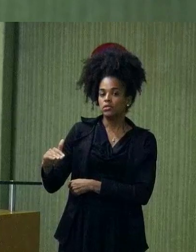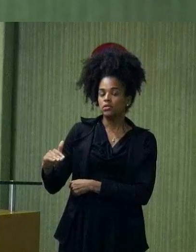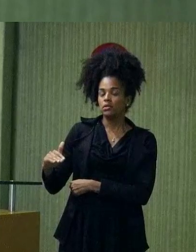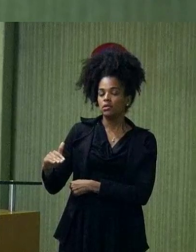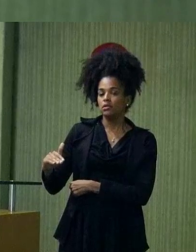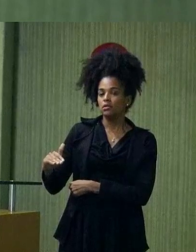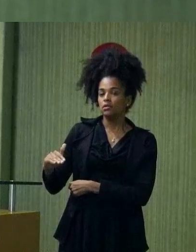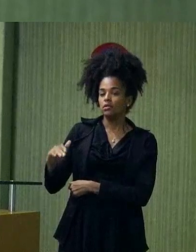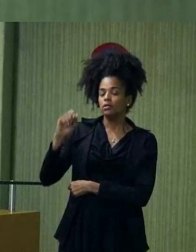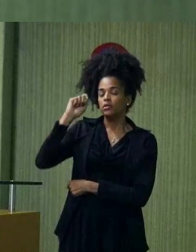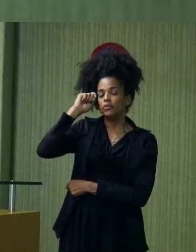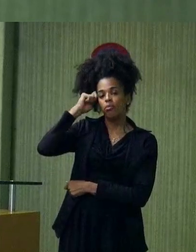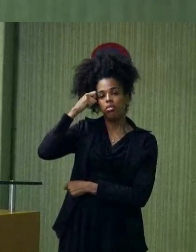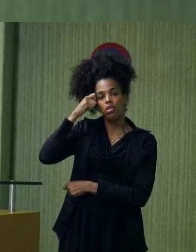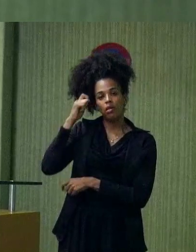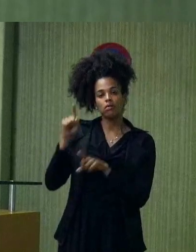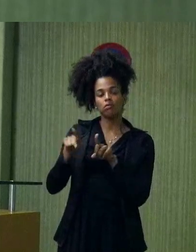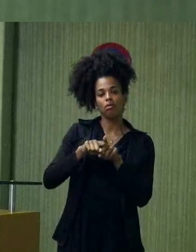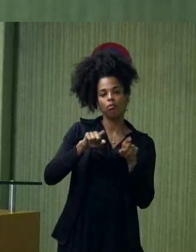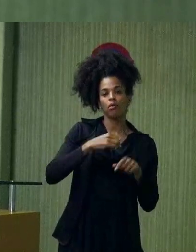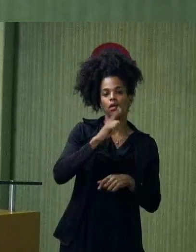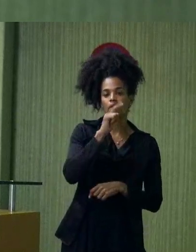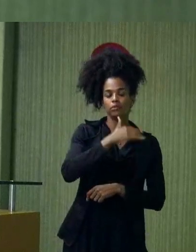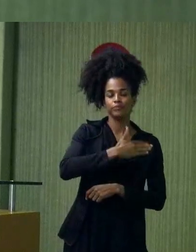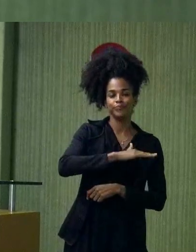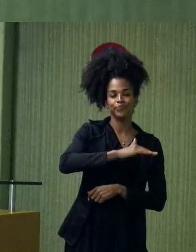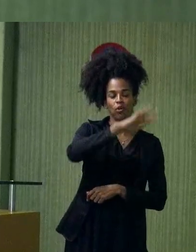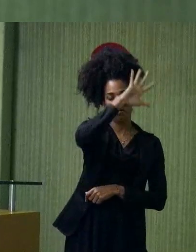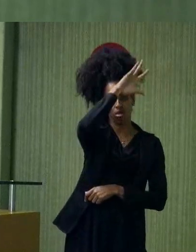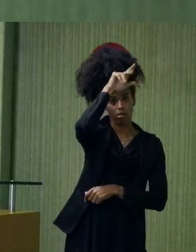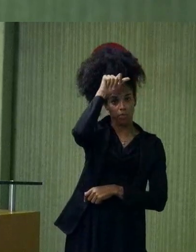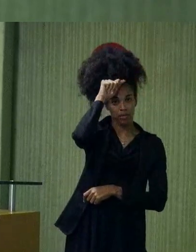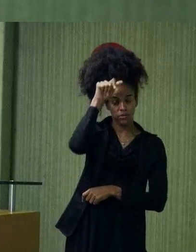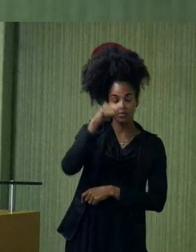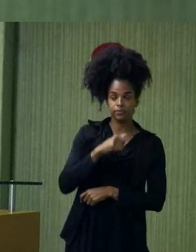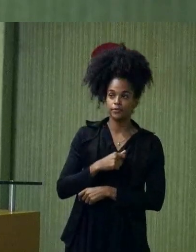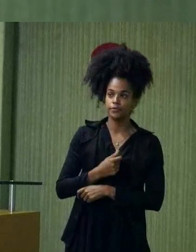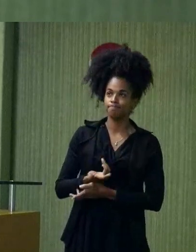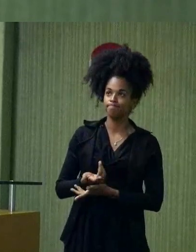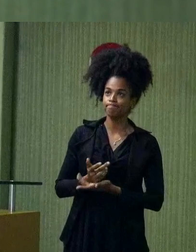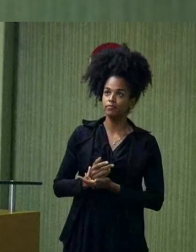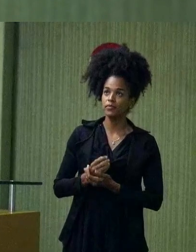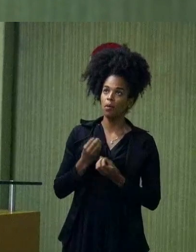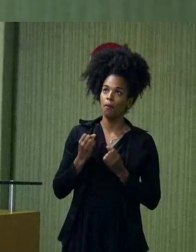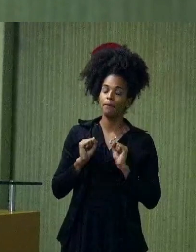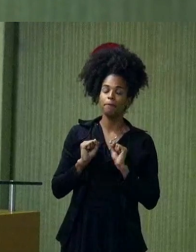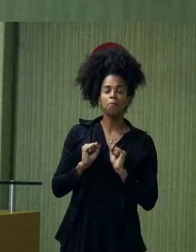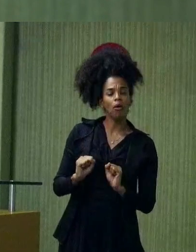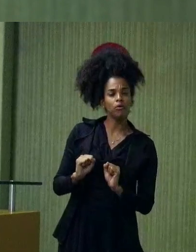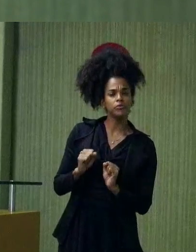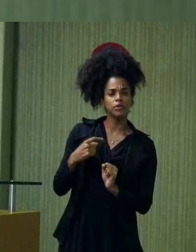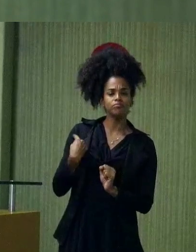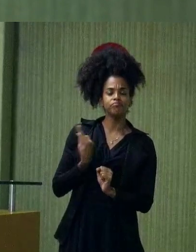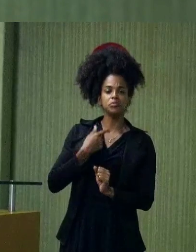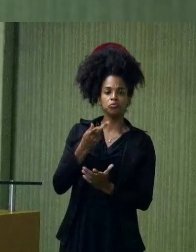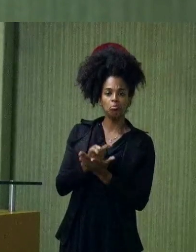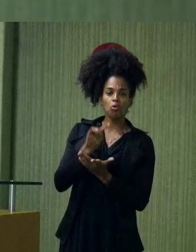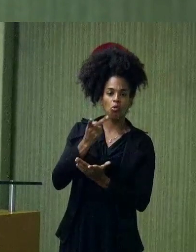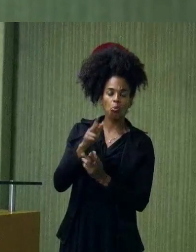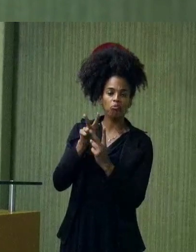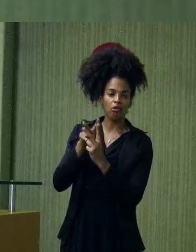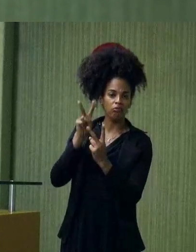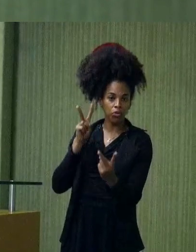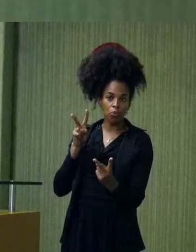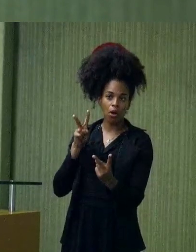necessário ali dá para ser que que eles fizeram também e isso eu acho que tá num no outro no outro